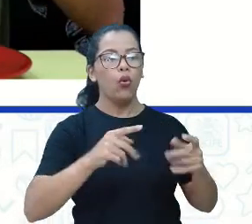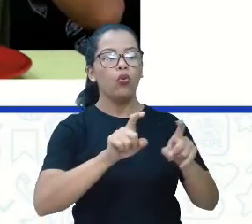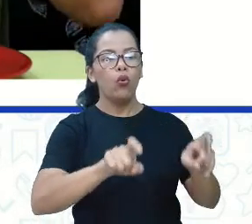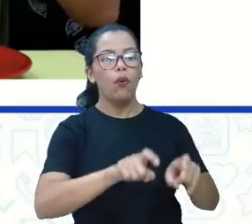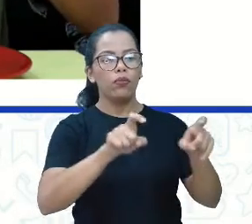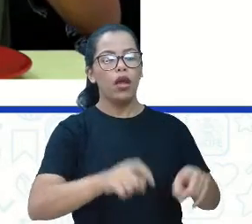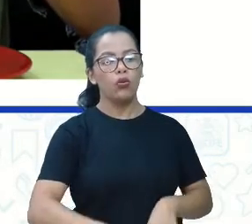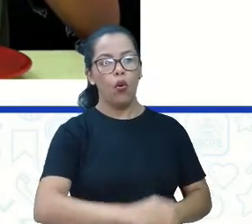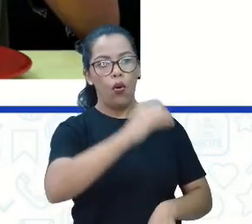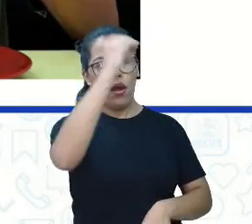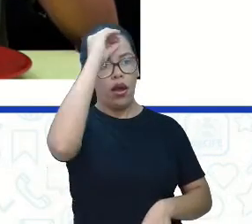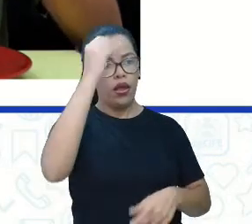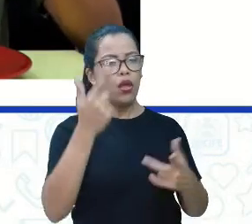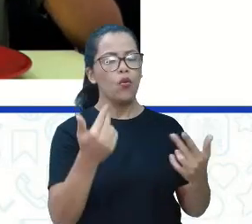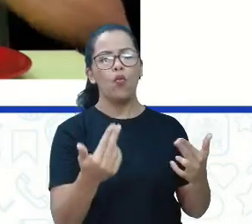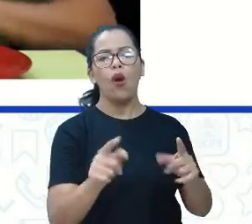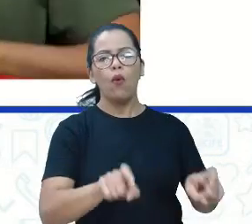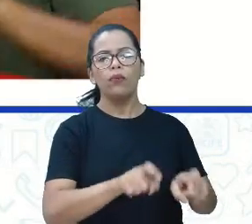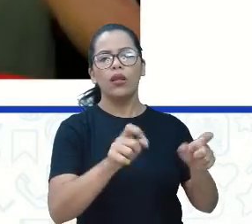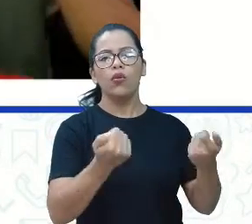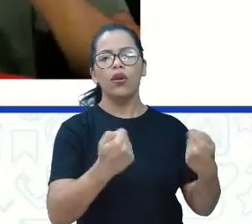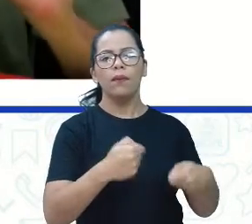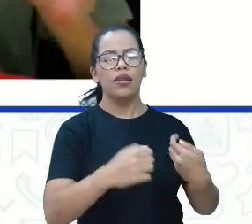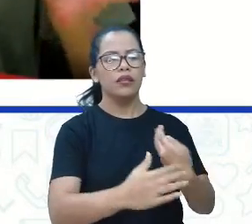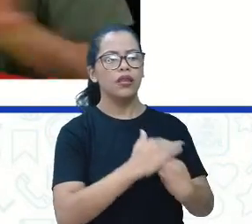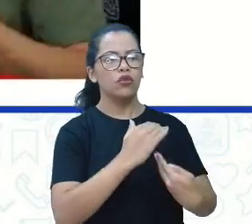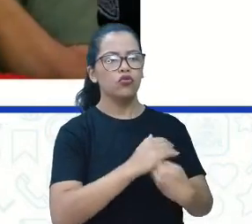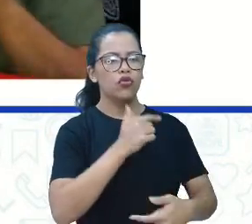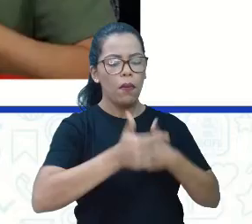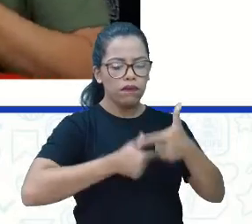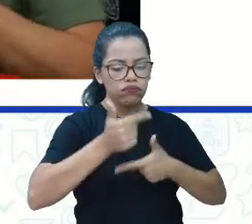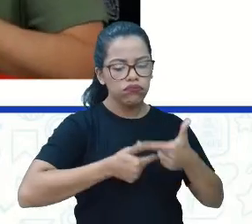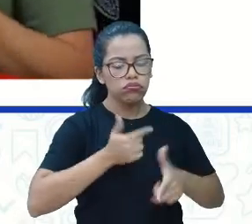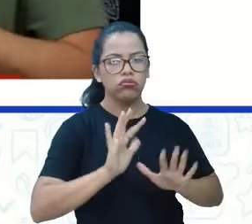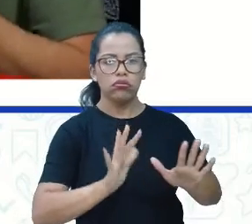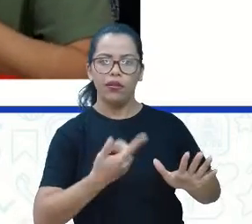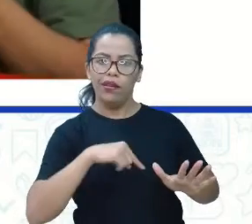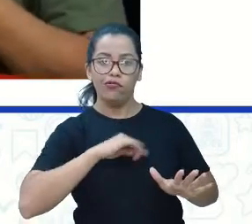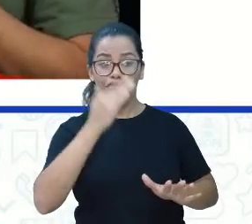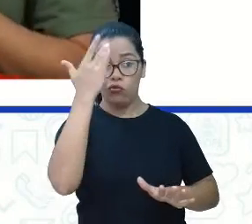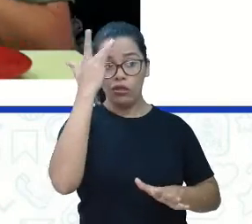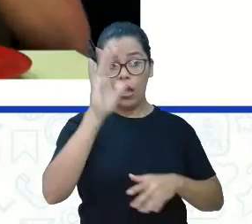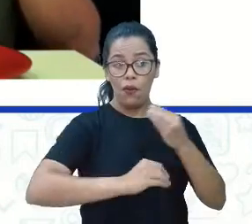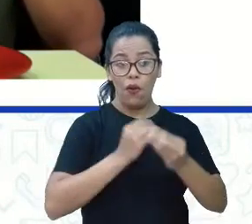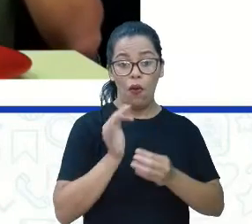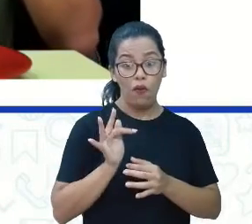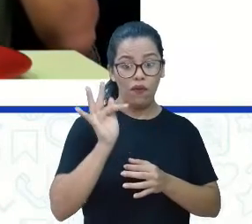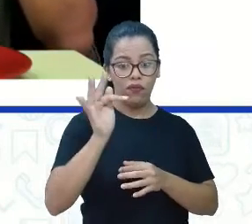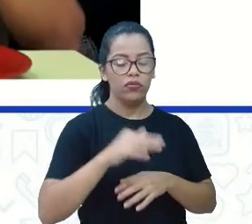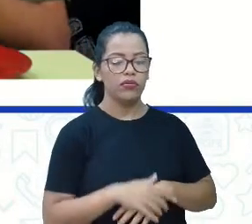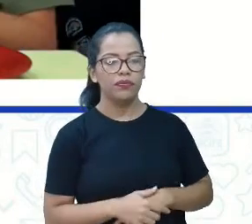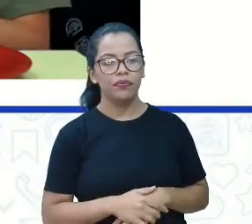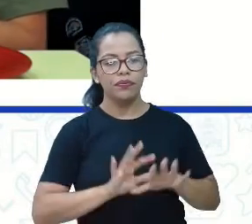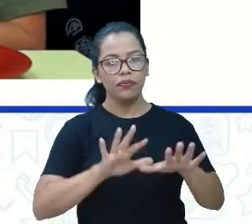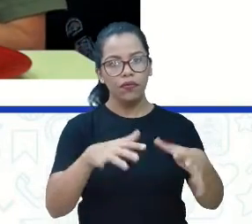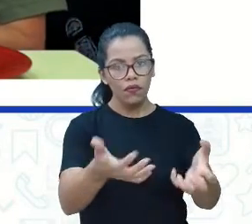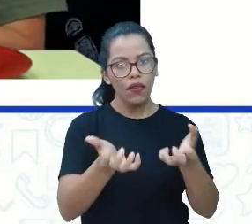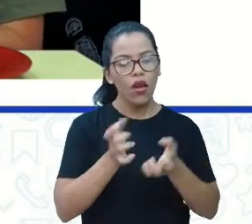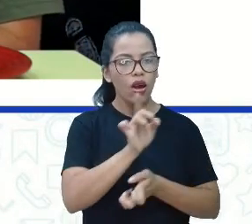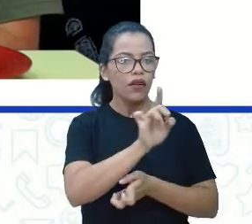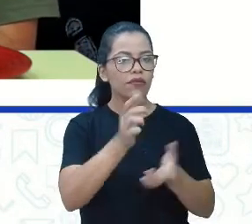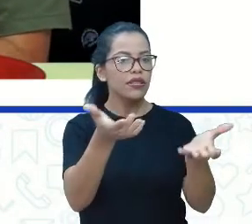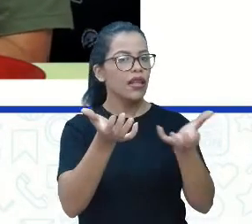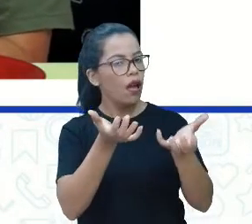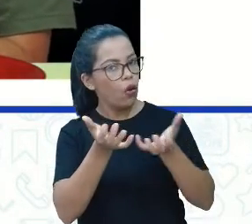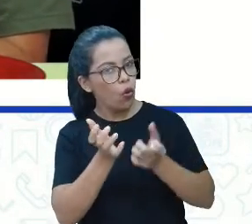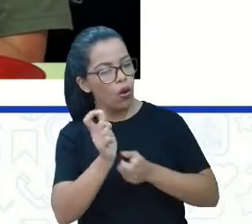que é burro e precisa da instrução do ser humano para funcionar, Tá. por enquanto, né? A gente não sabe como é que vai ser aí no futuro. Eu quero que você escreva